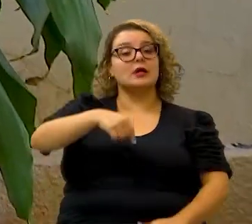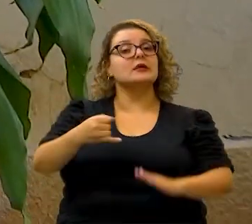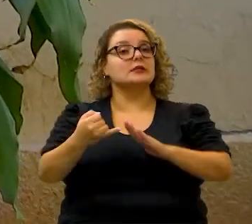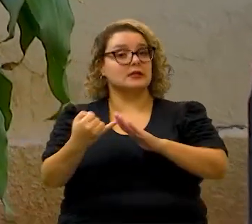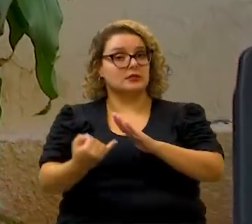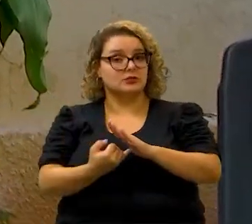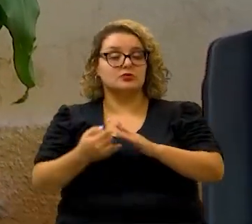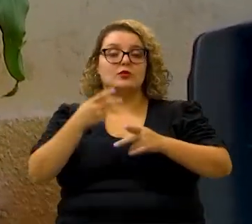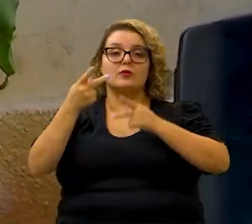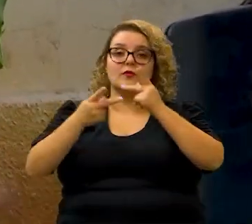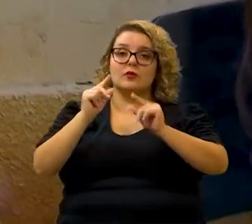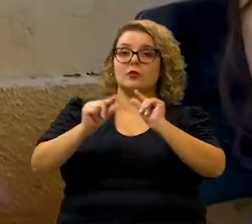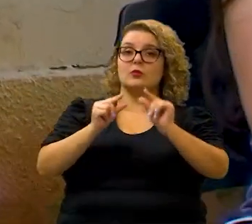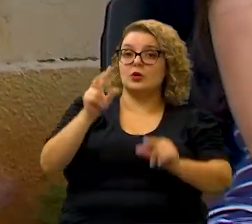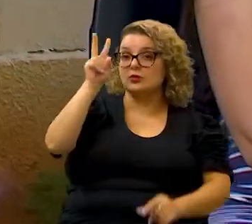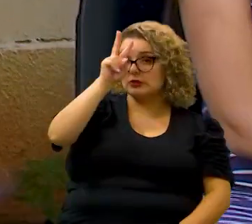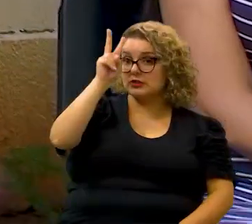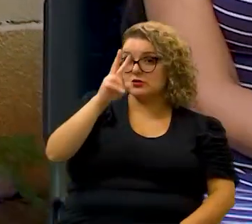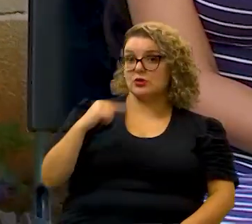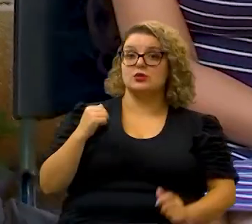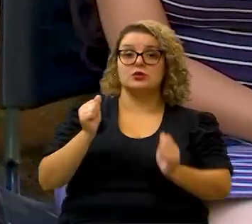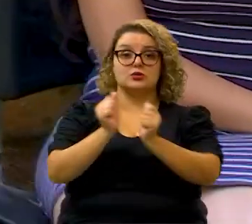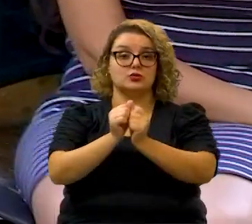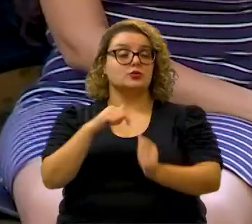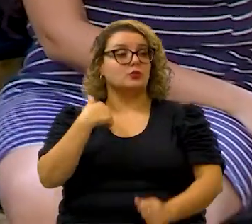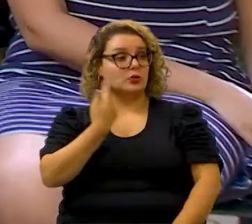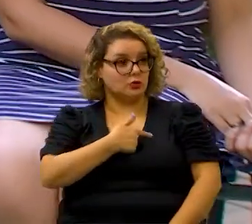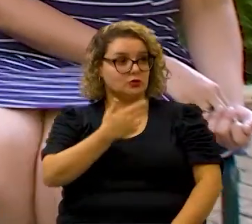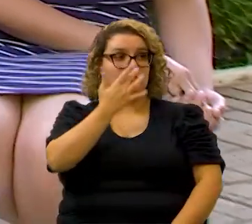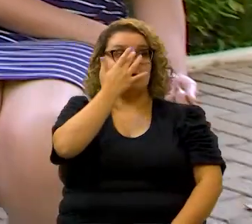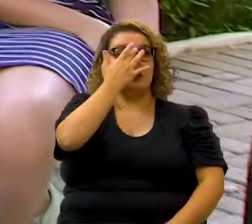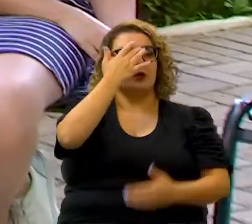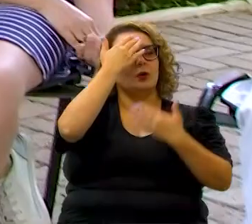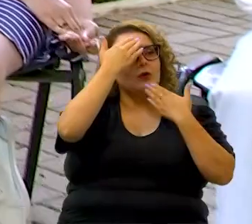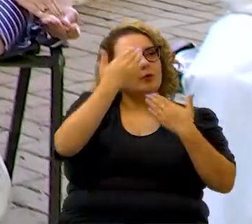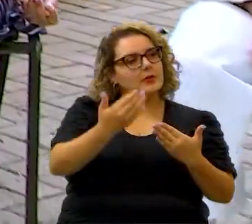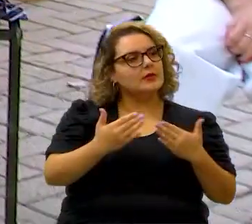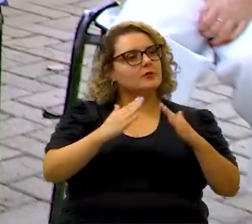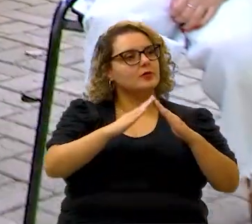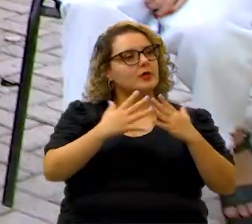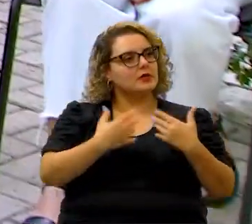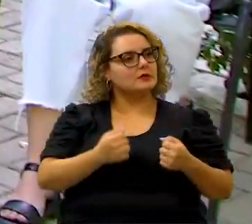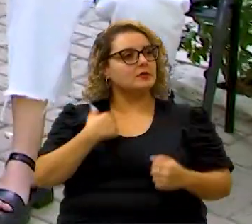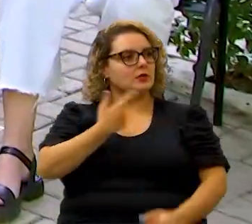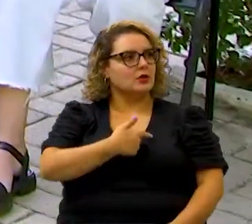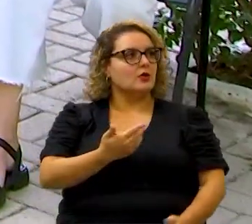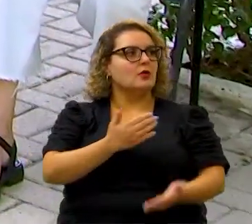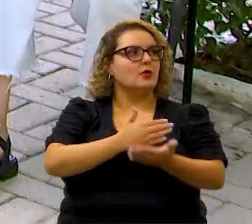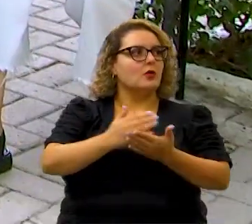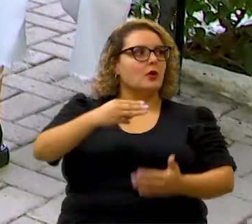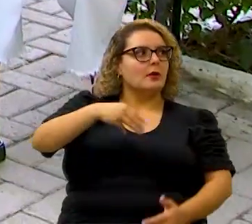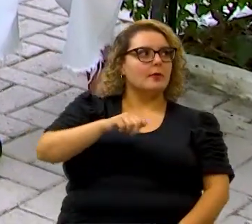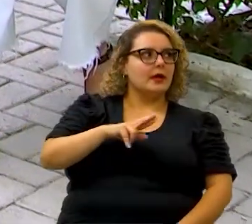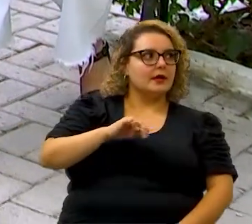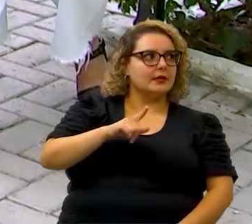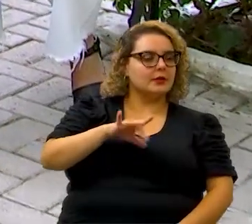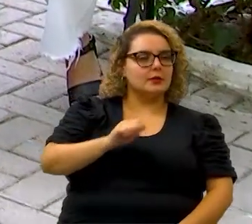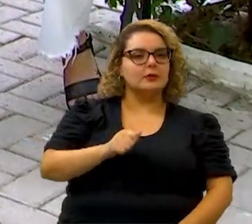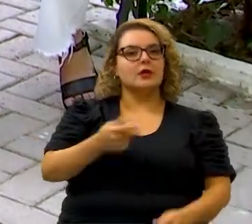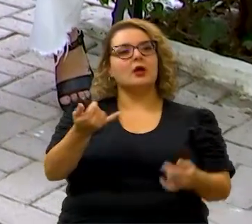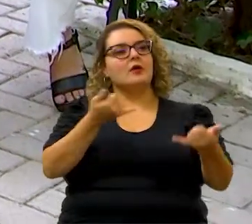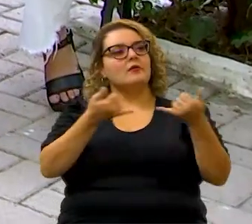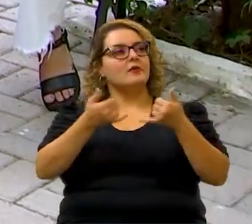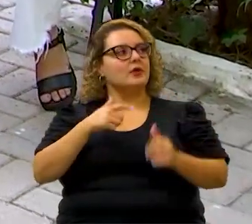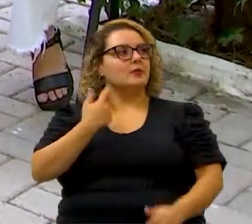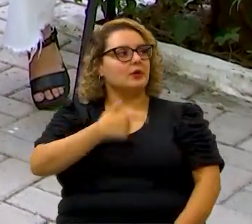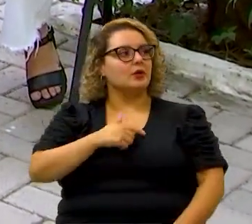da entidade e vão falar um pouquinho dessa história para a gente. Muito obrigada por nos receber aqui no Lar. Eu vou começar com a Marilda então.